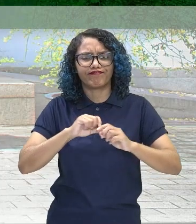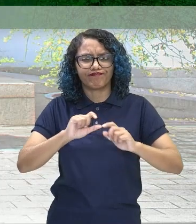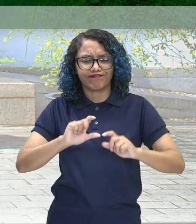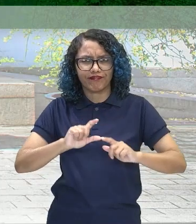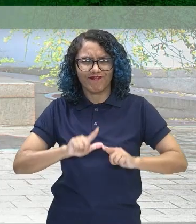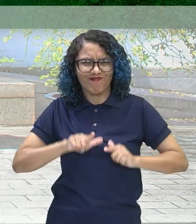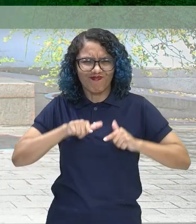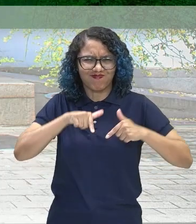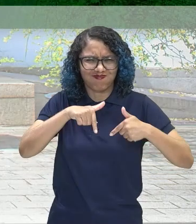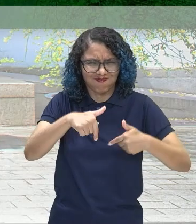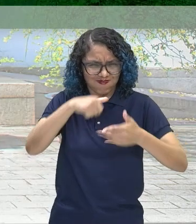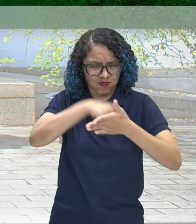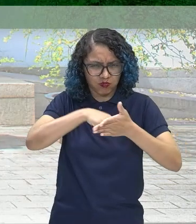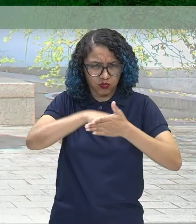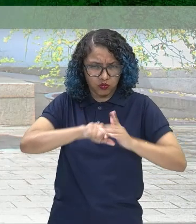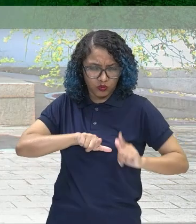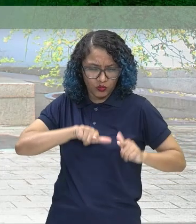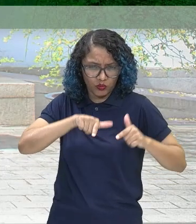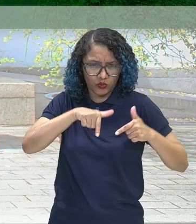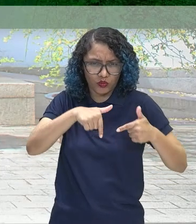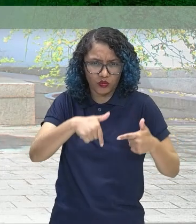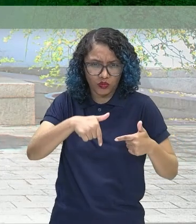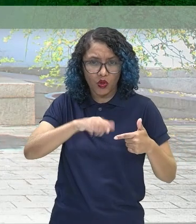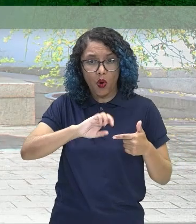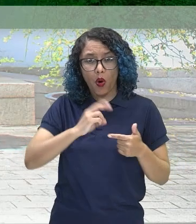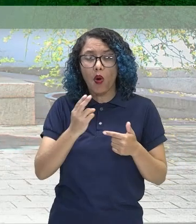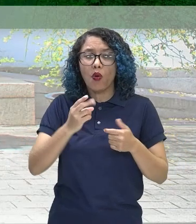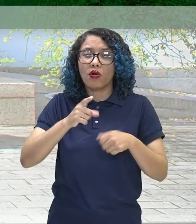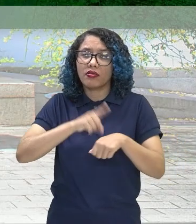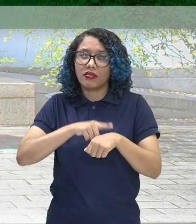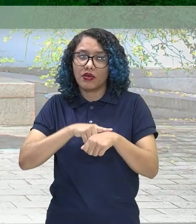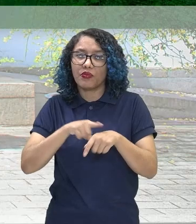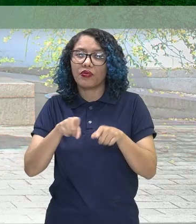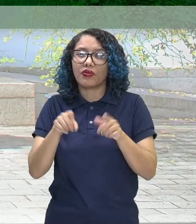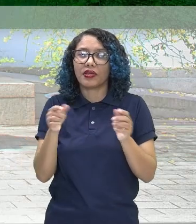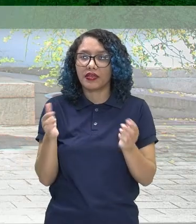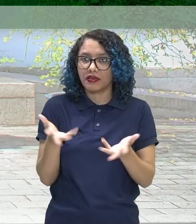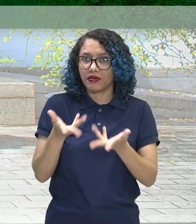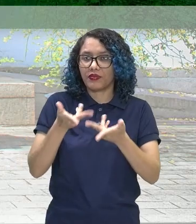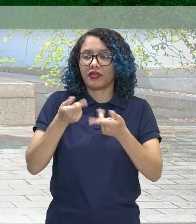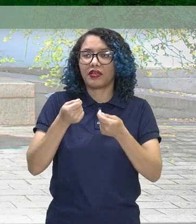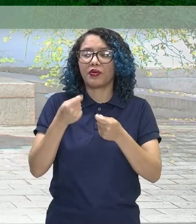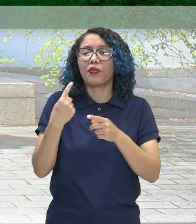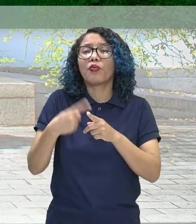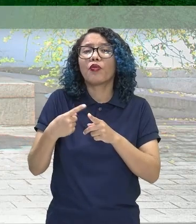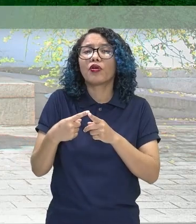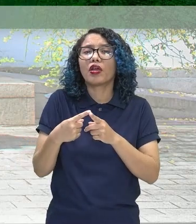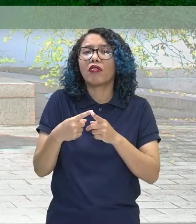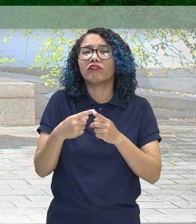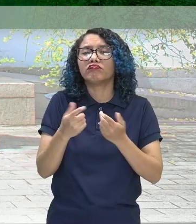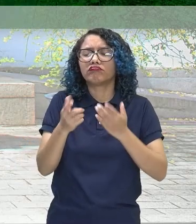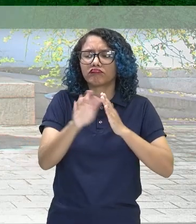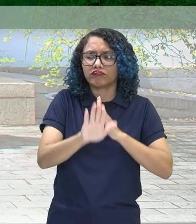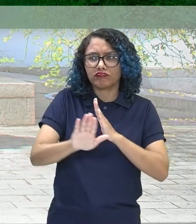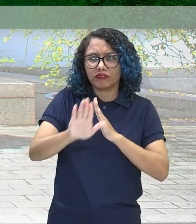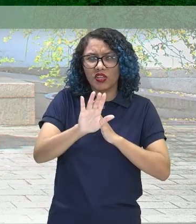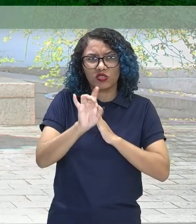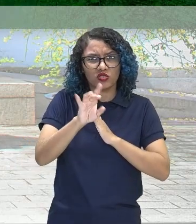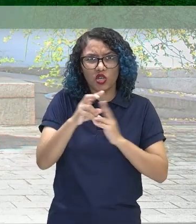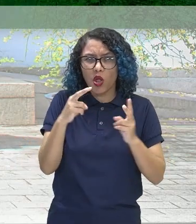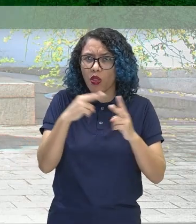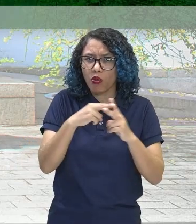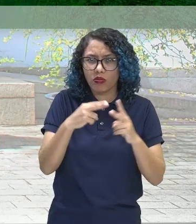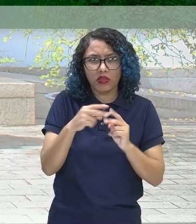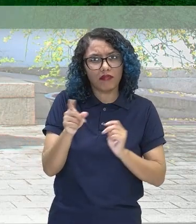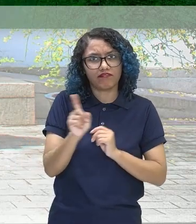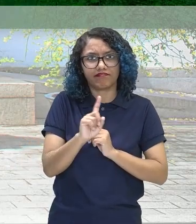e habilidade, porque para os chineses o Kung Fu ele vai além de uma arte marcial. Deixa eu